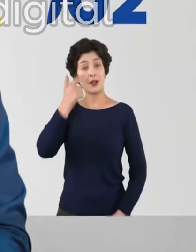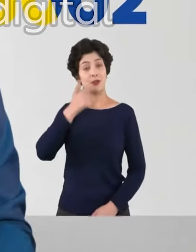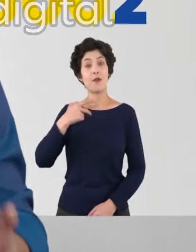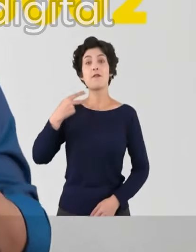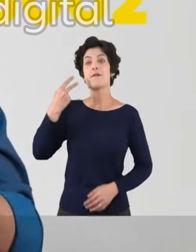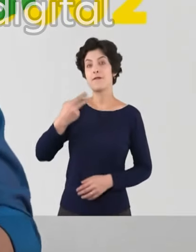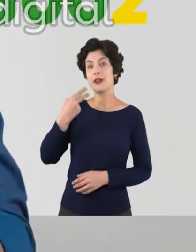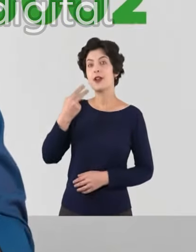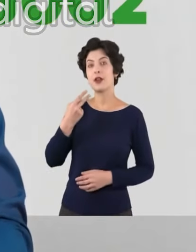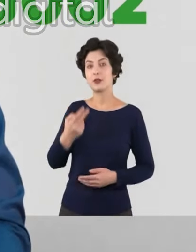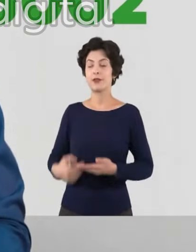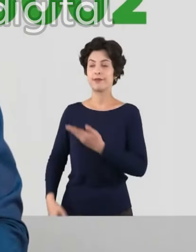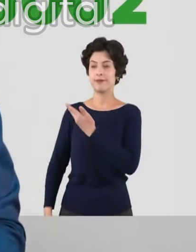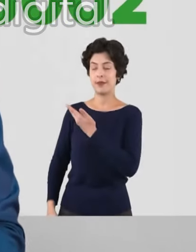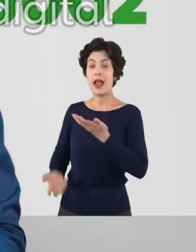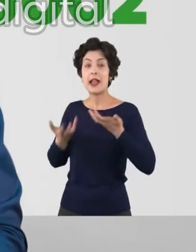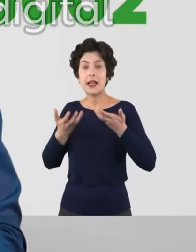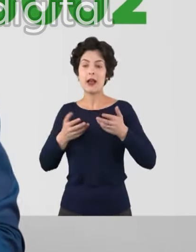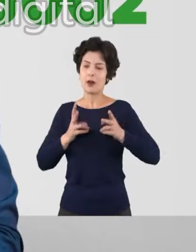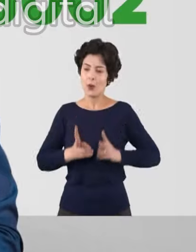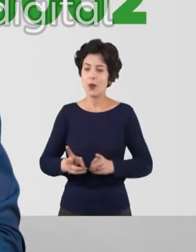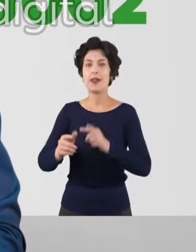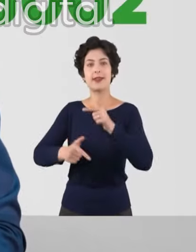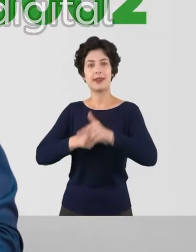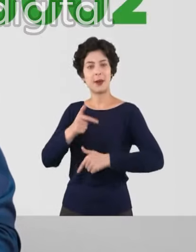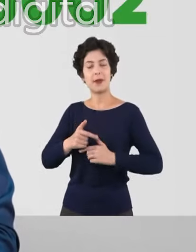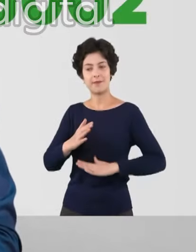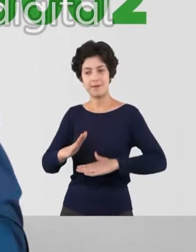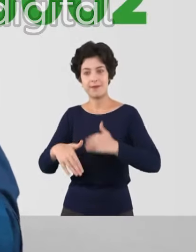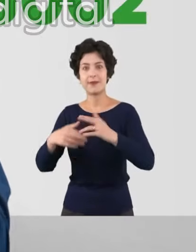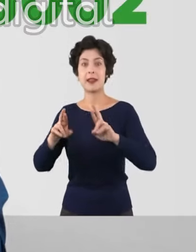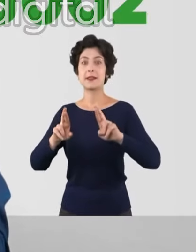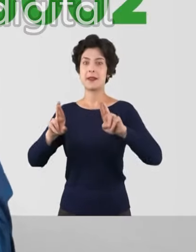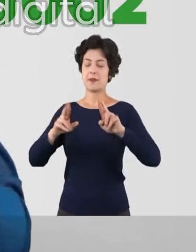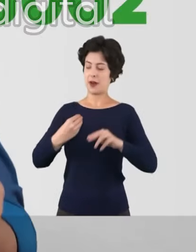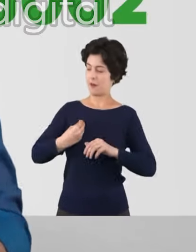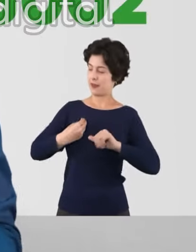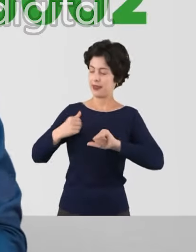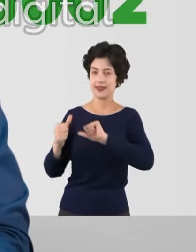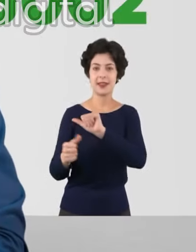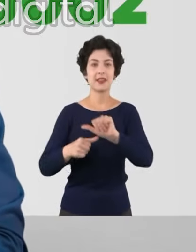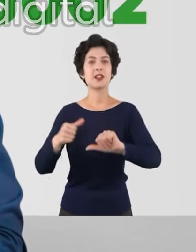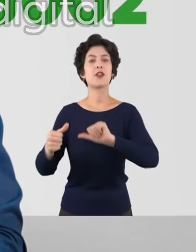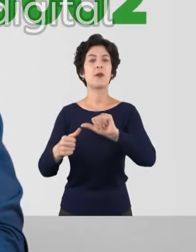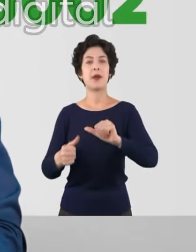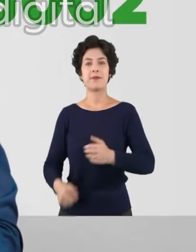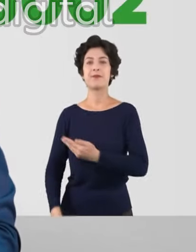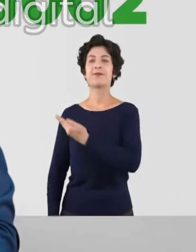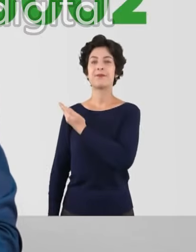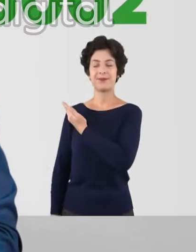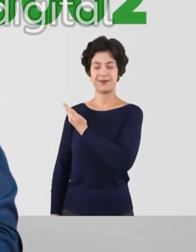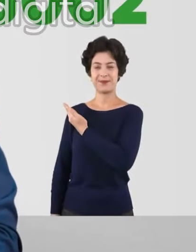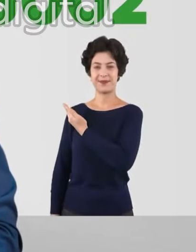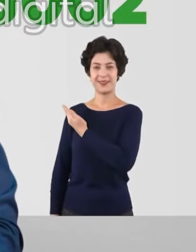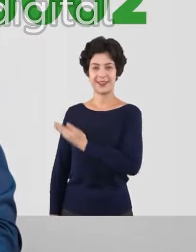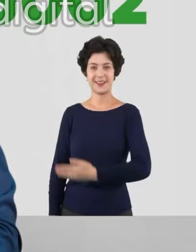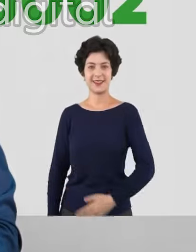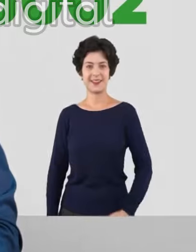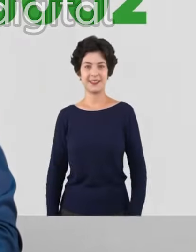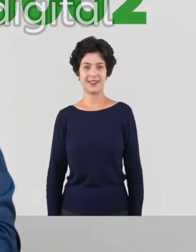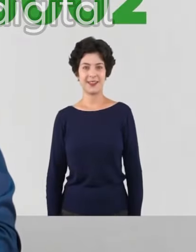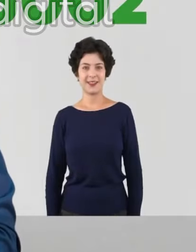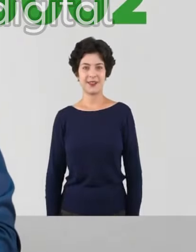Sou o vereador Sidney Cruz. Quero continuar trabalhando para construir esperança e transformar vidas. Sidney Cruz,